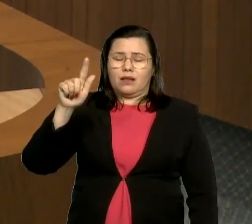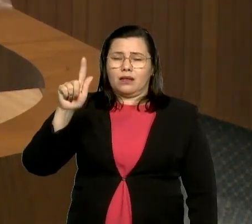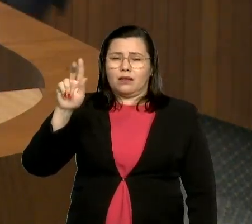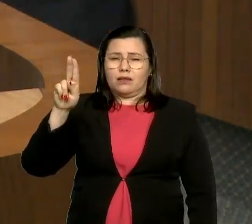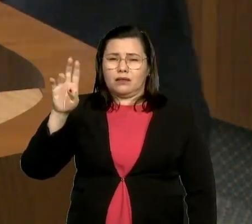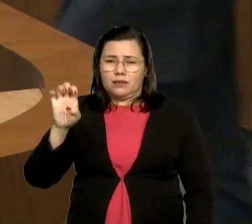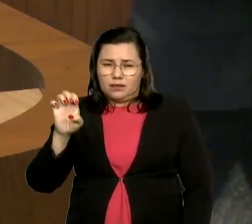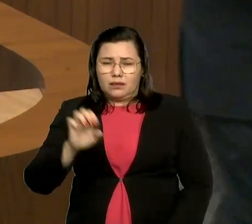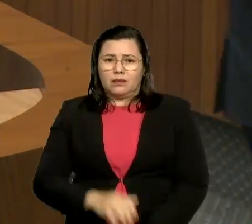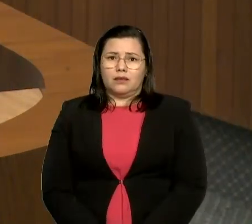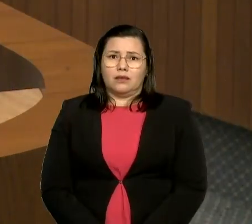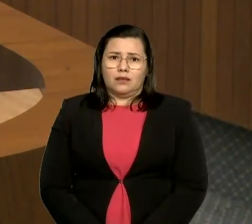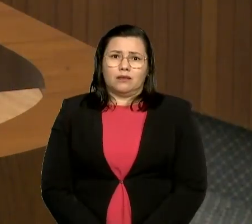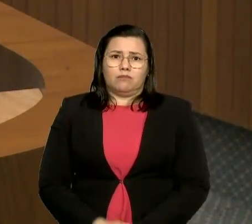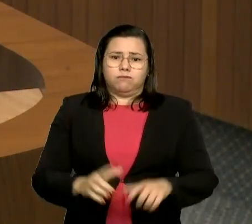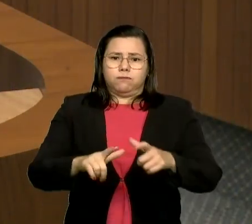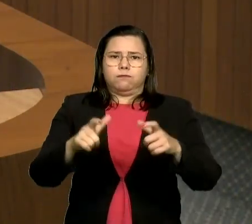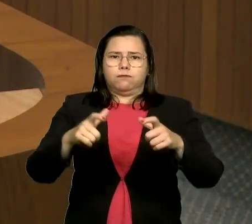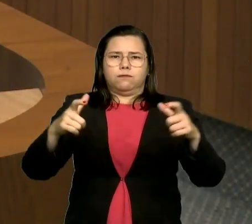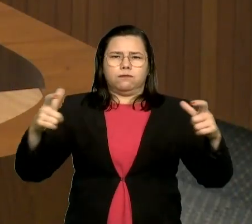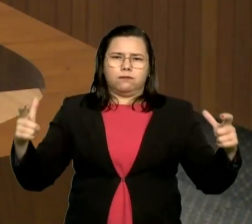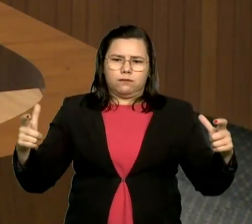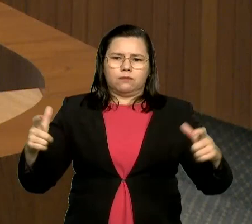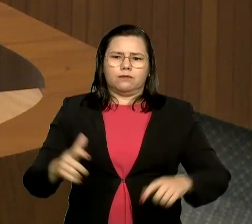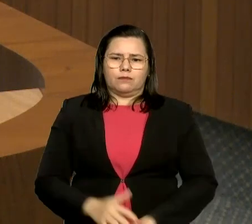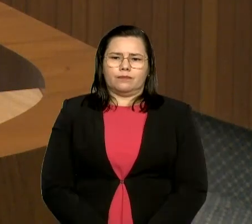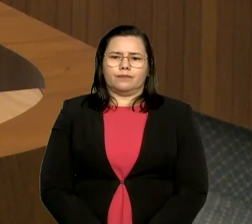600 óbitos por dengue no país.